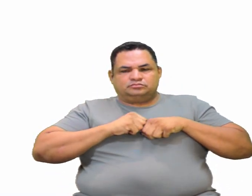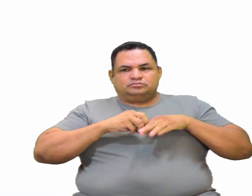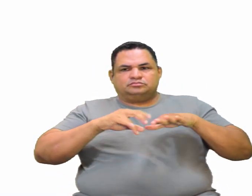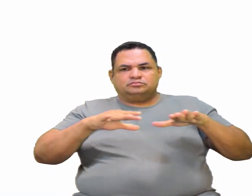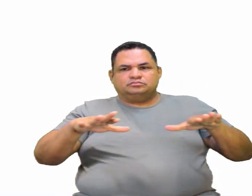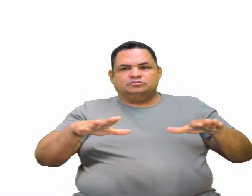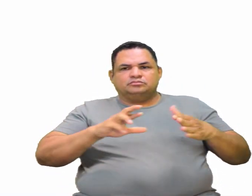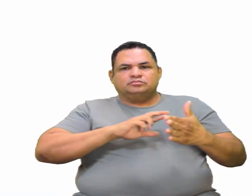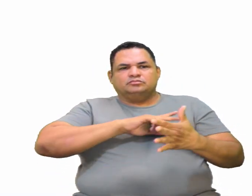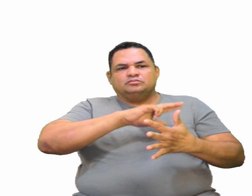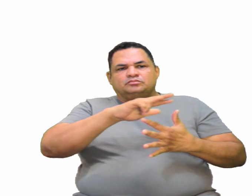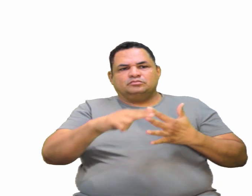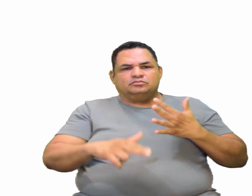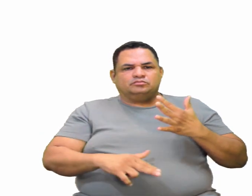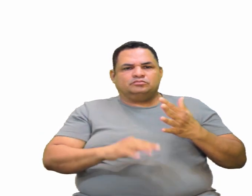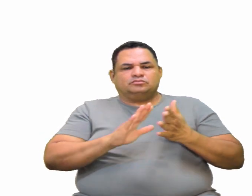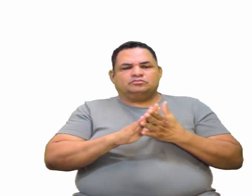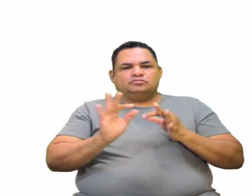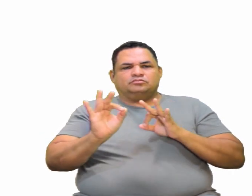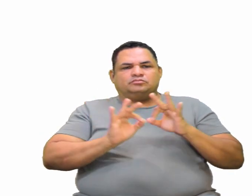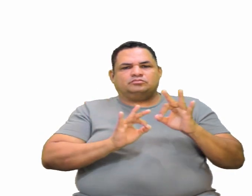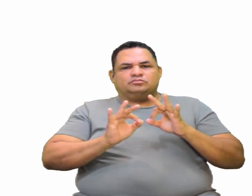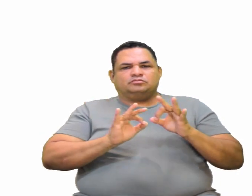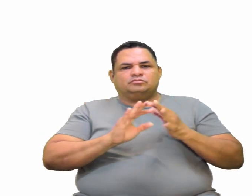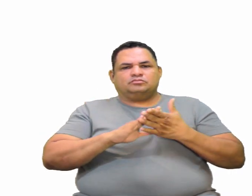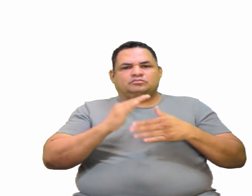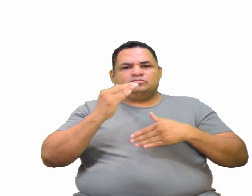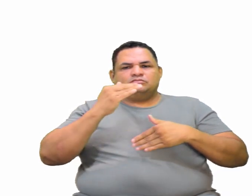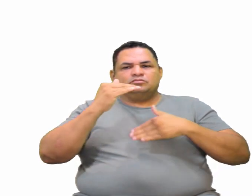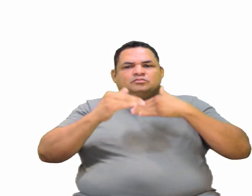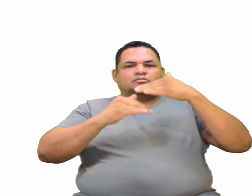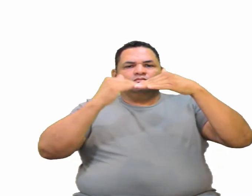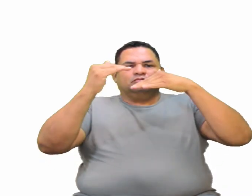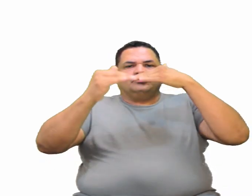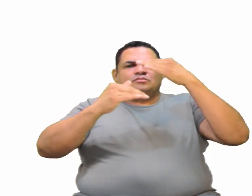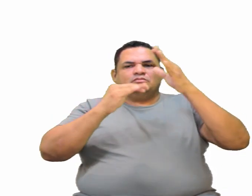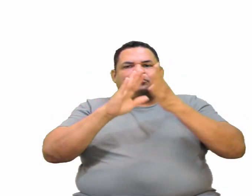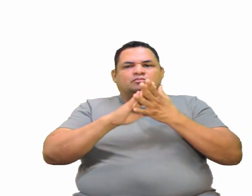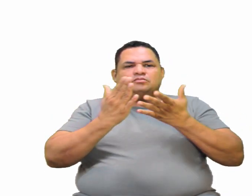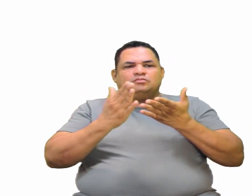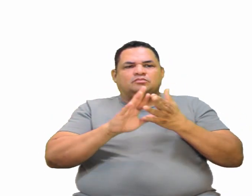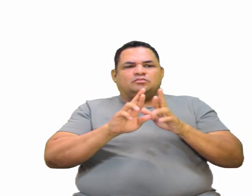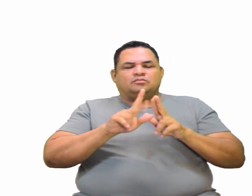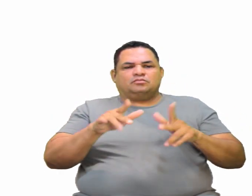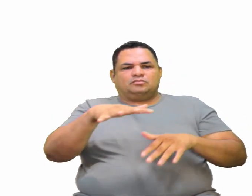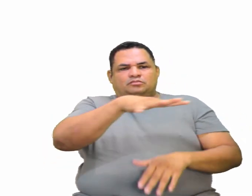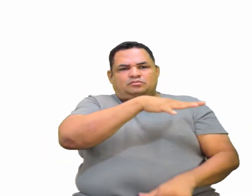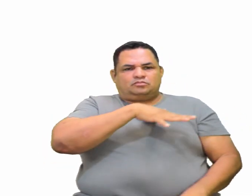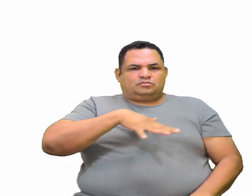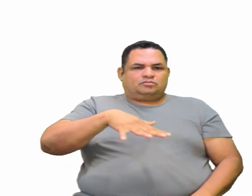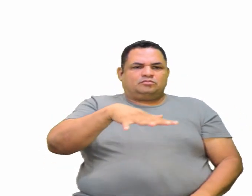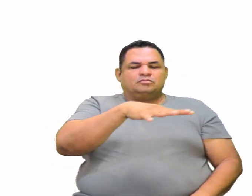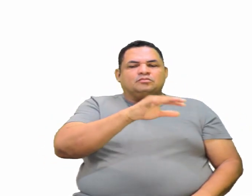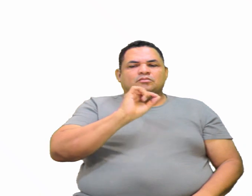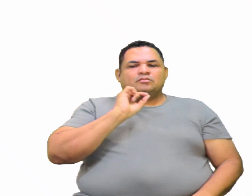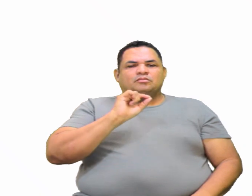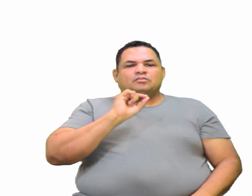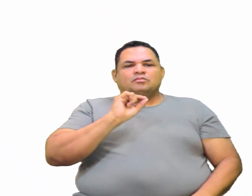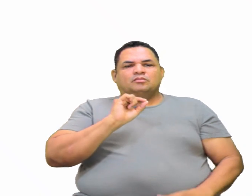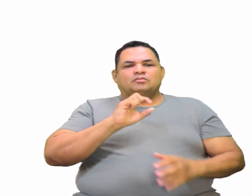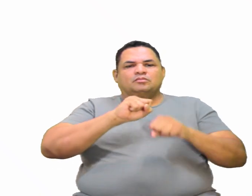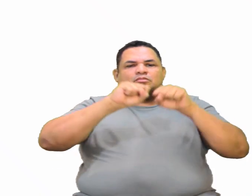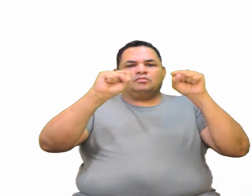e diversidade das espécies, que envolve a descrição do desenvolvimento nos diferentes ambientes.